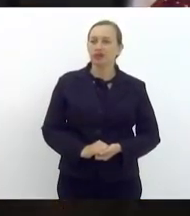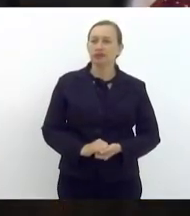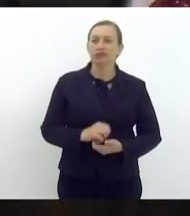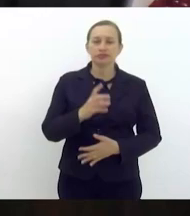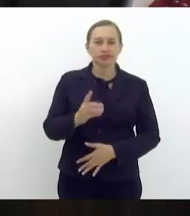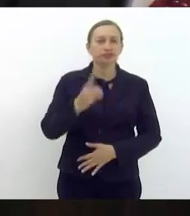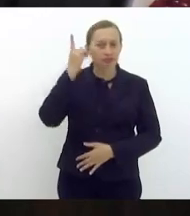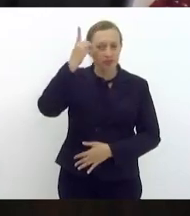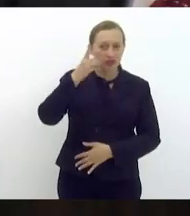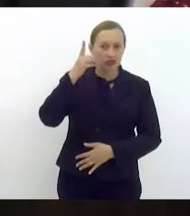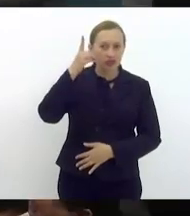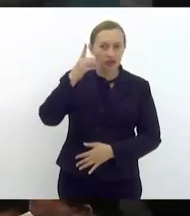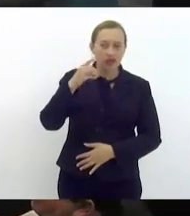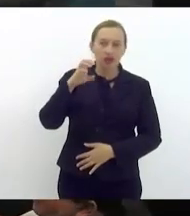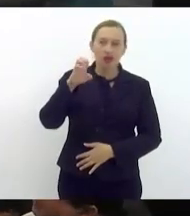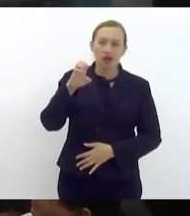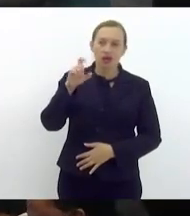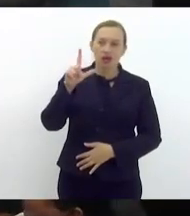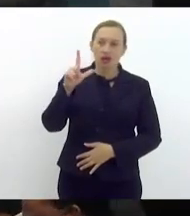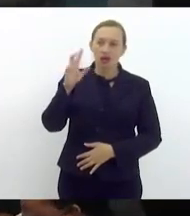Deputado Elton Cristo.